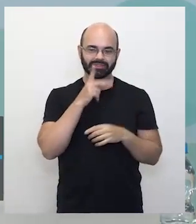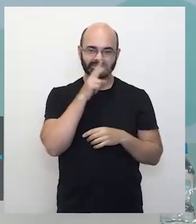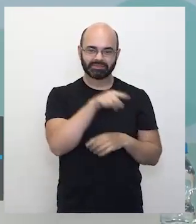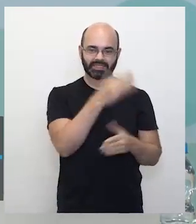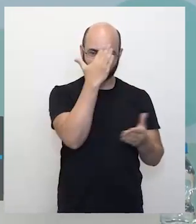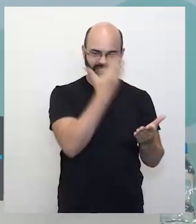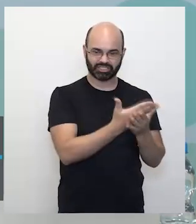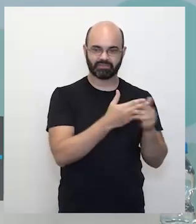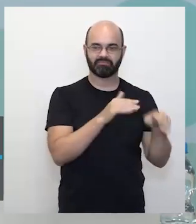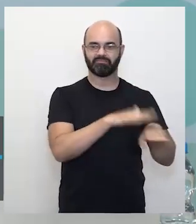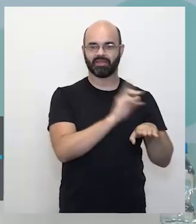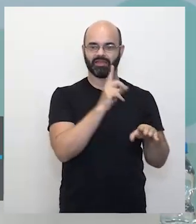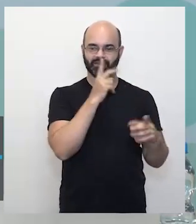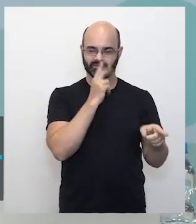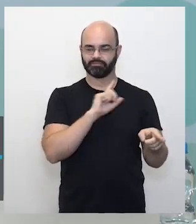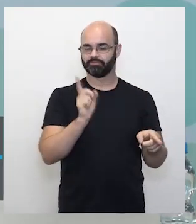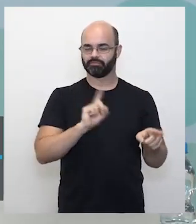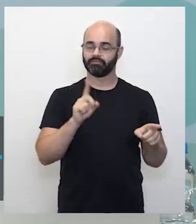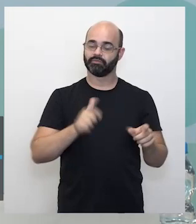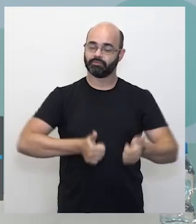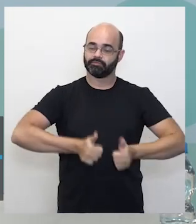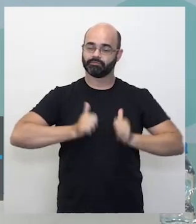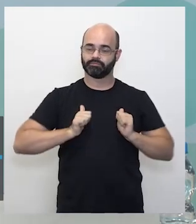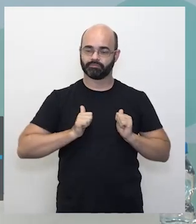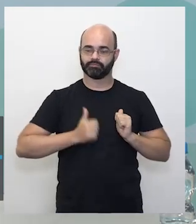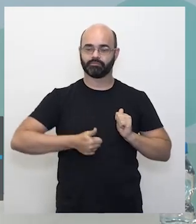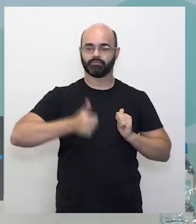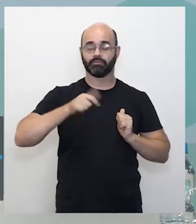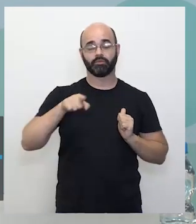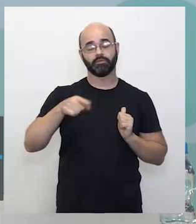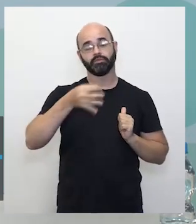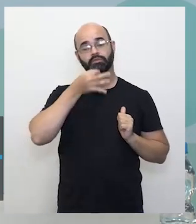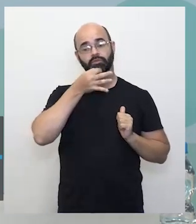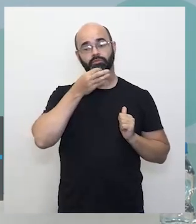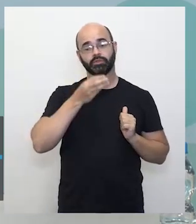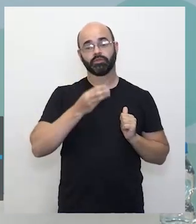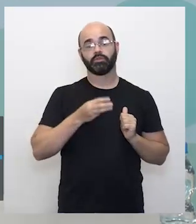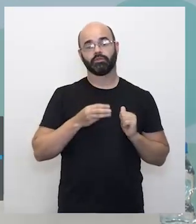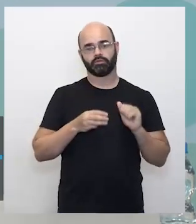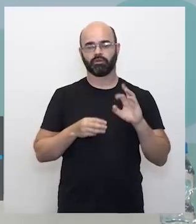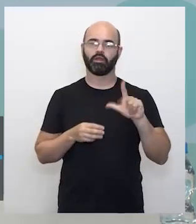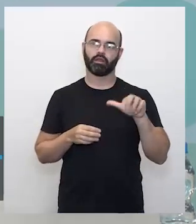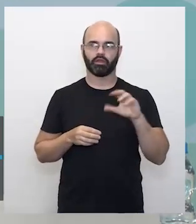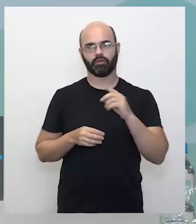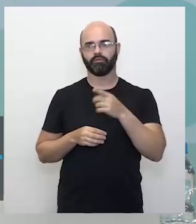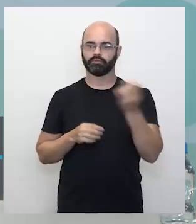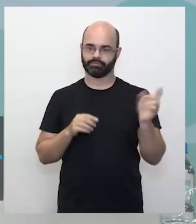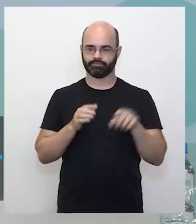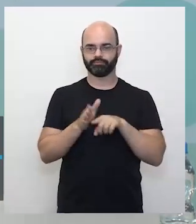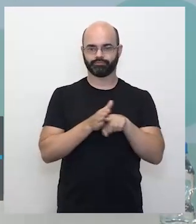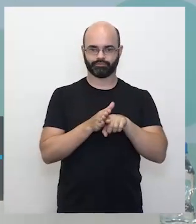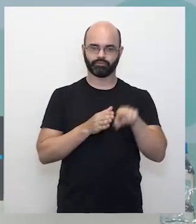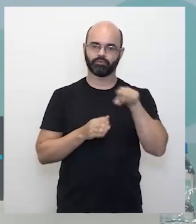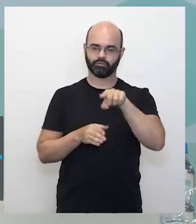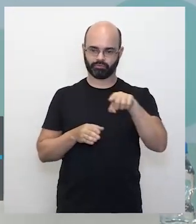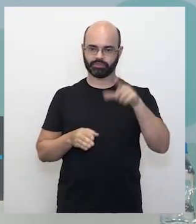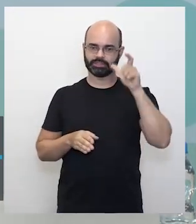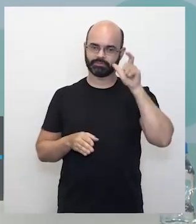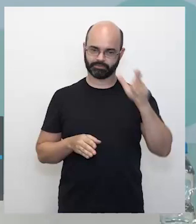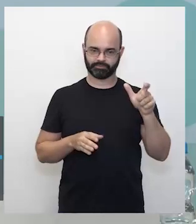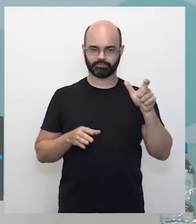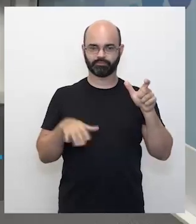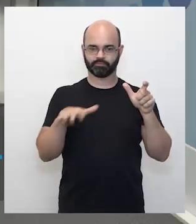sobre pesquisa, a gente sempre fala que o ideal é você pesquisar algo que você não esteja... É óbvio, você vai pesquisar algo de acordo com o seu